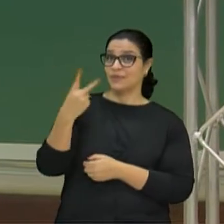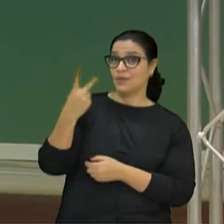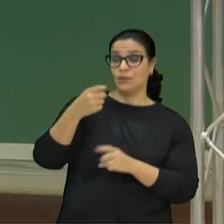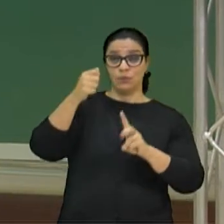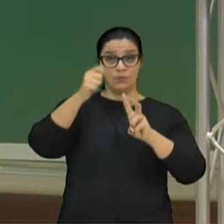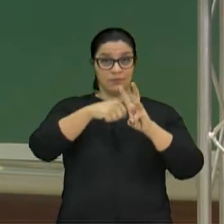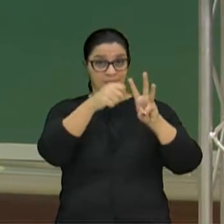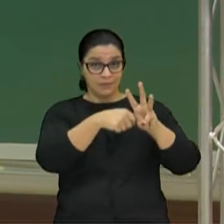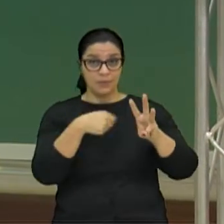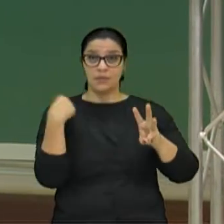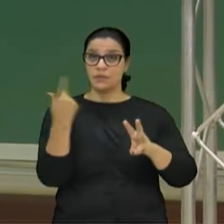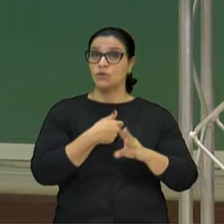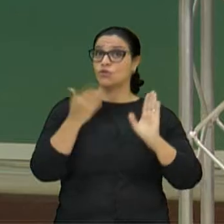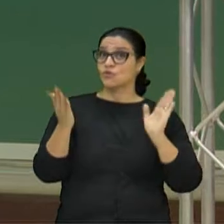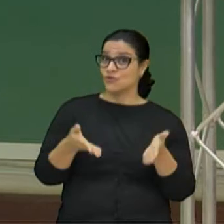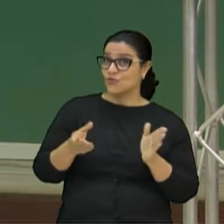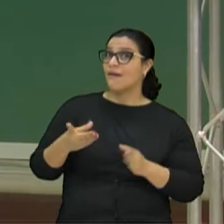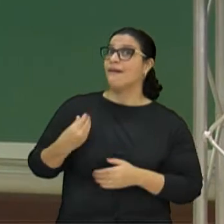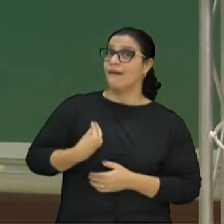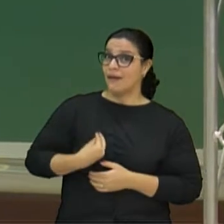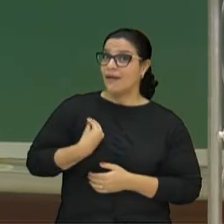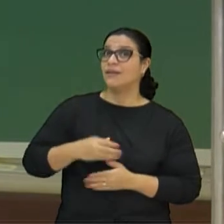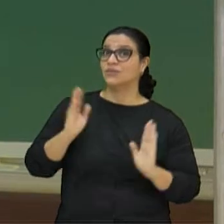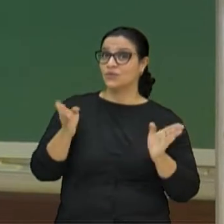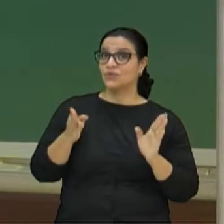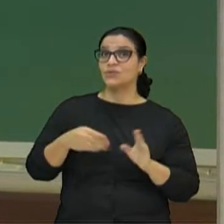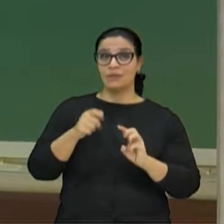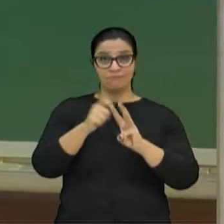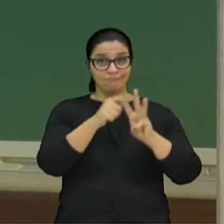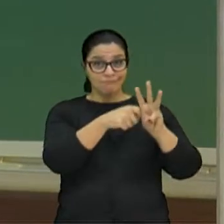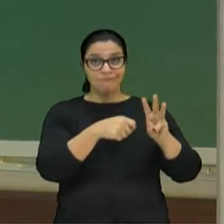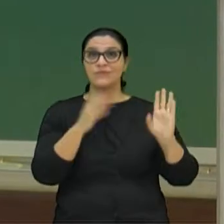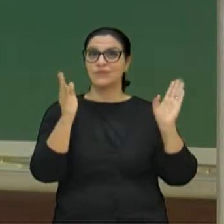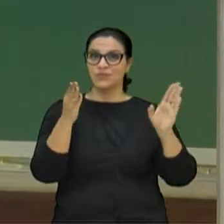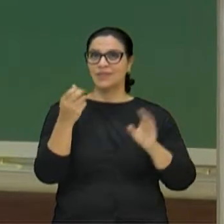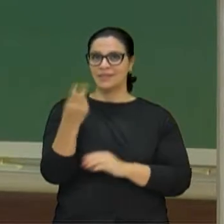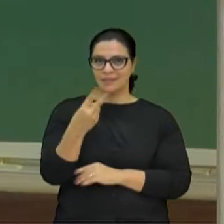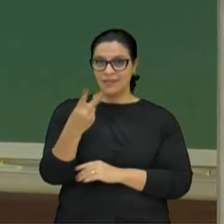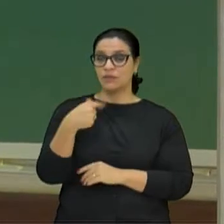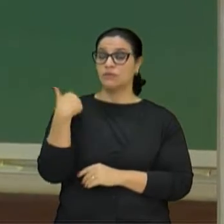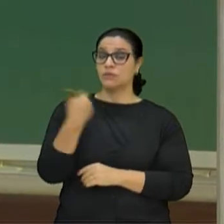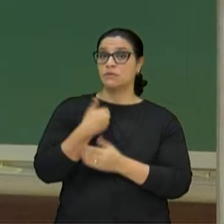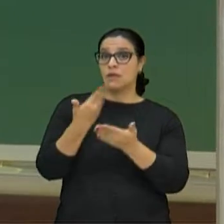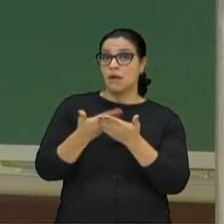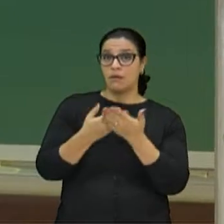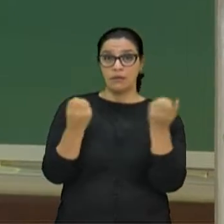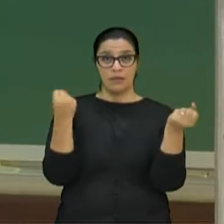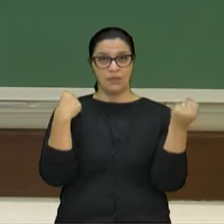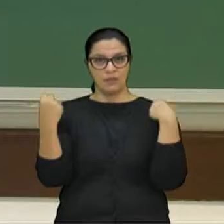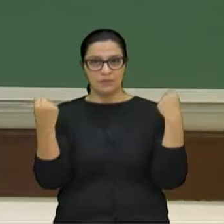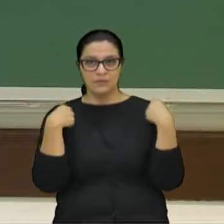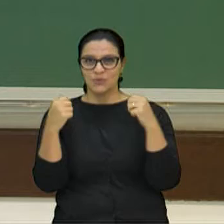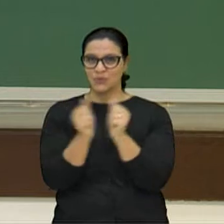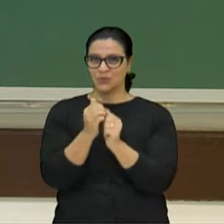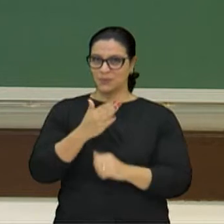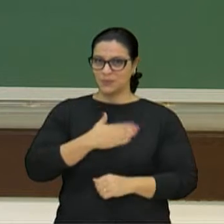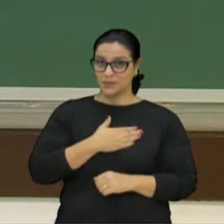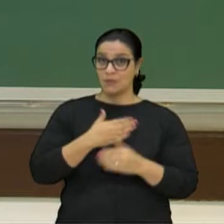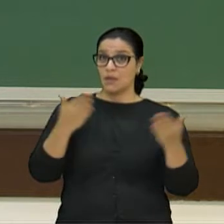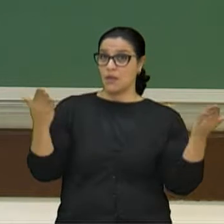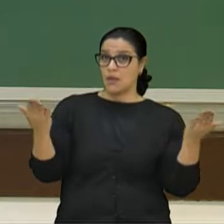então como vocês sabem, já estamos no segundo trimestre letivo, então a partir de hoje as aulas de Educação Física serão comigo.